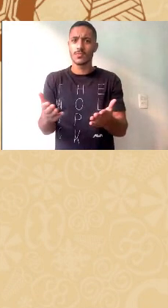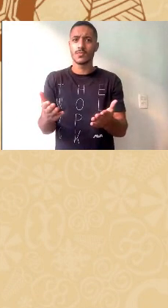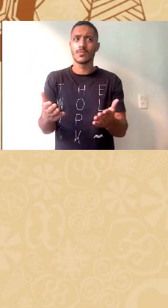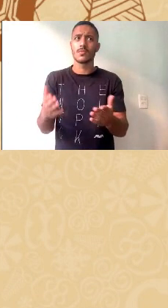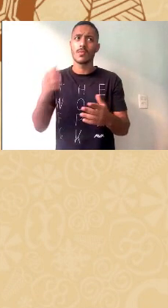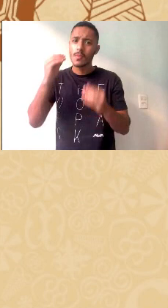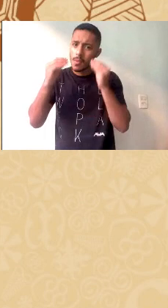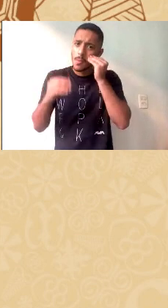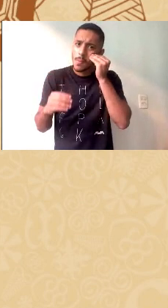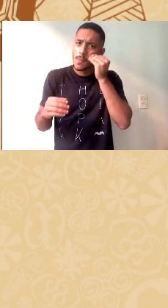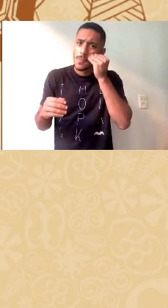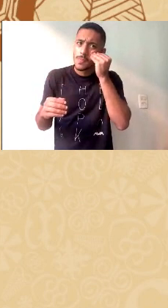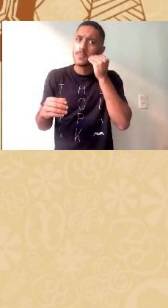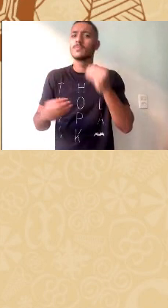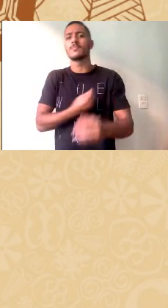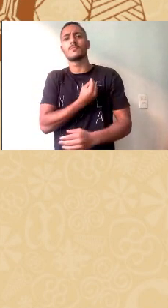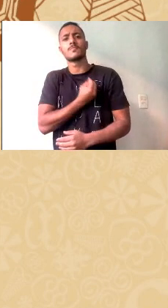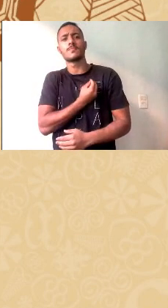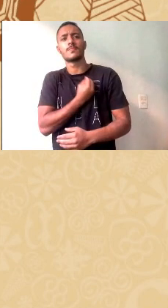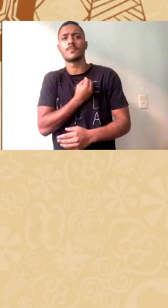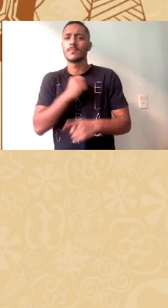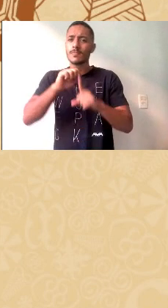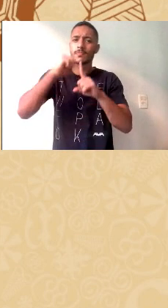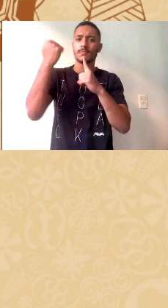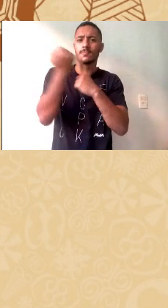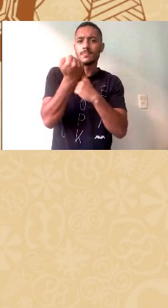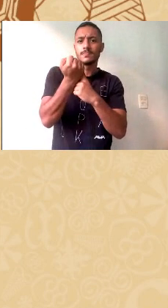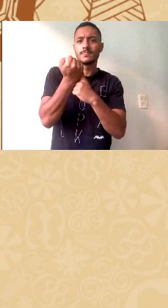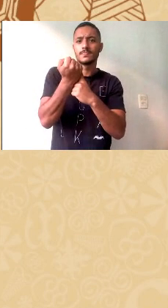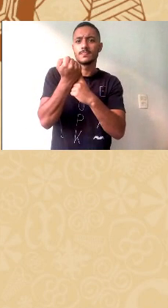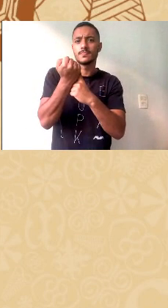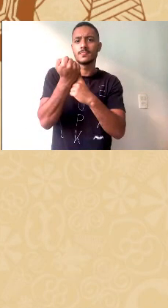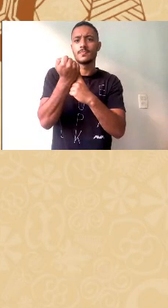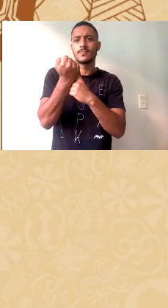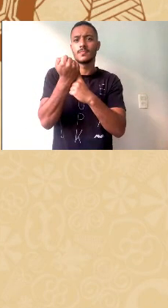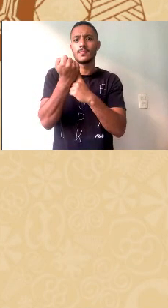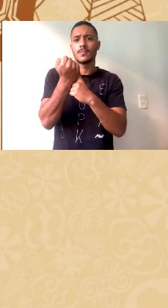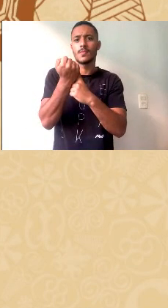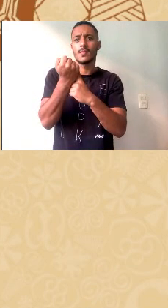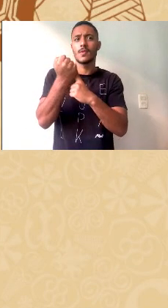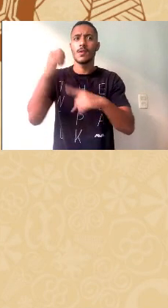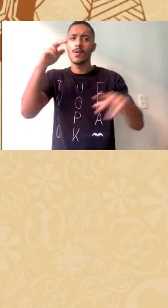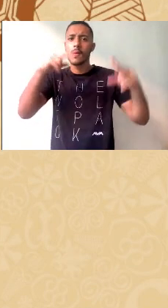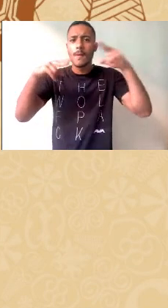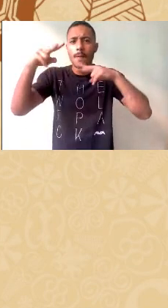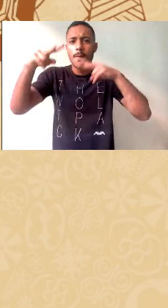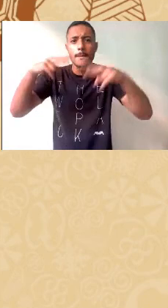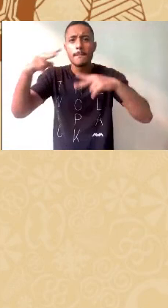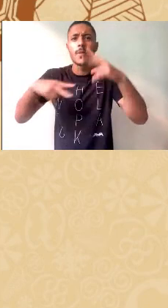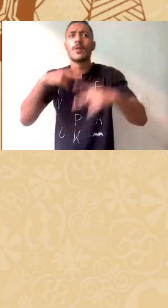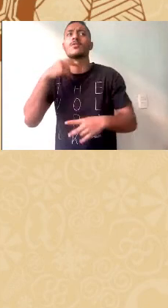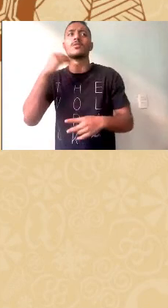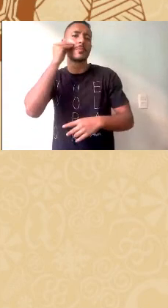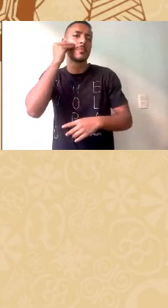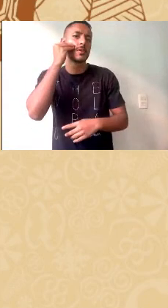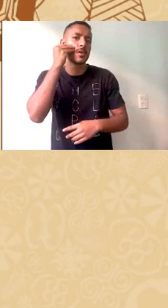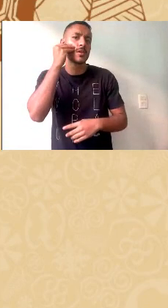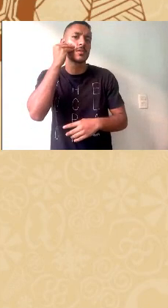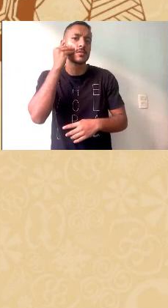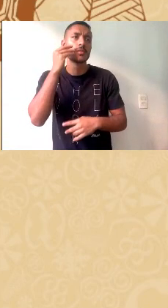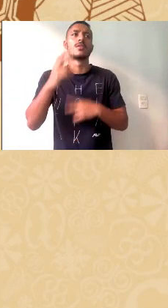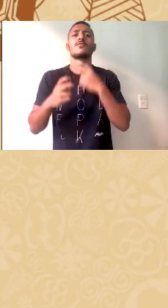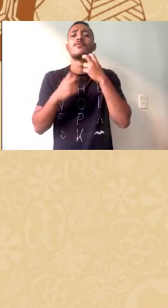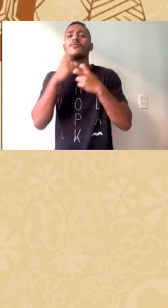uma versão da sociedade, a partir da posição, dos olhares, da experiência, das vozes de negros e negras na